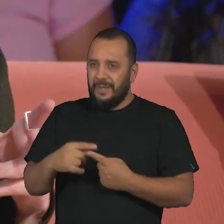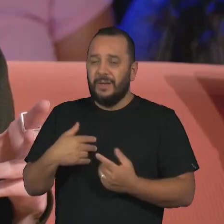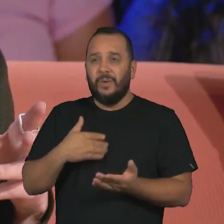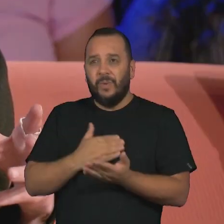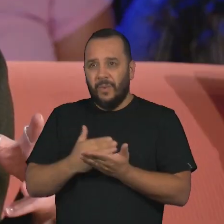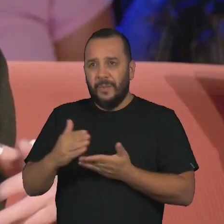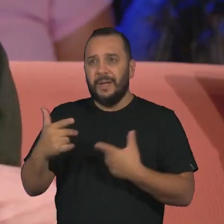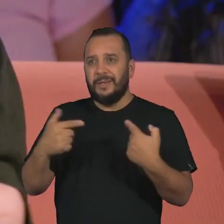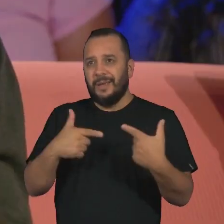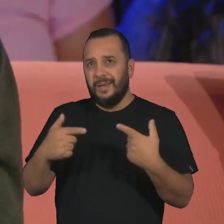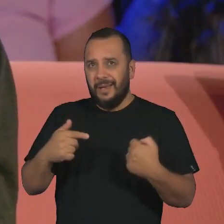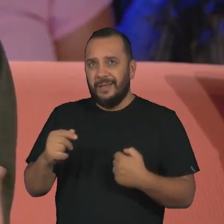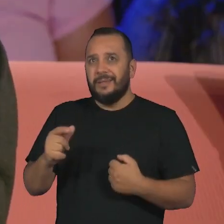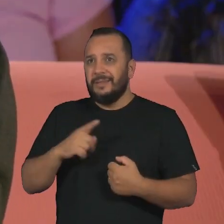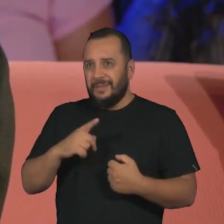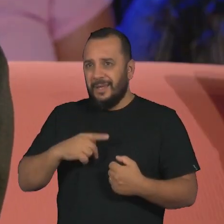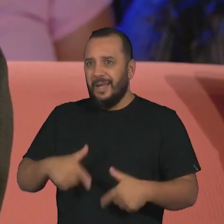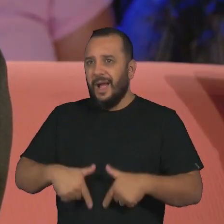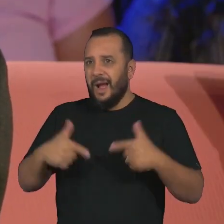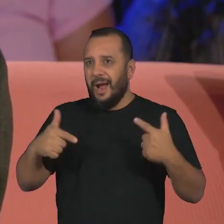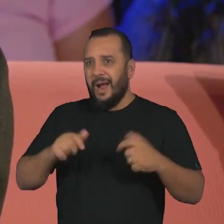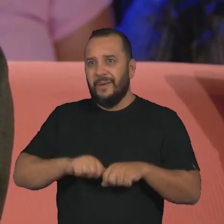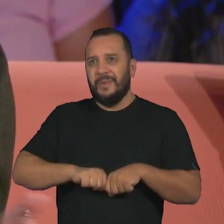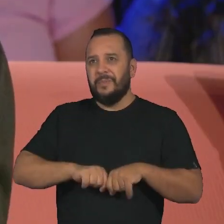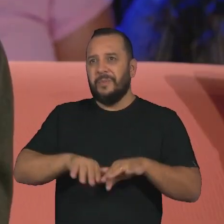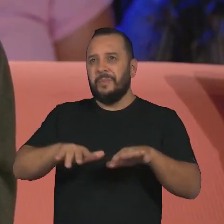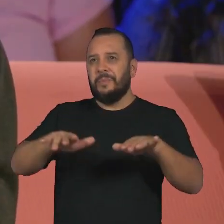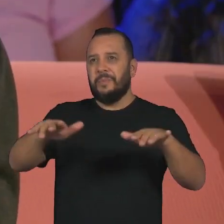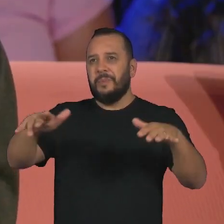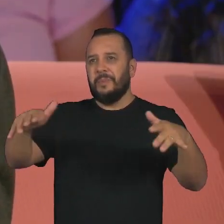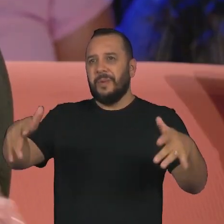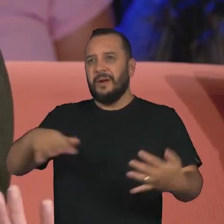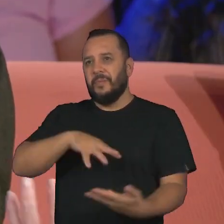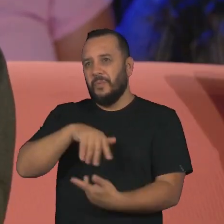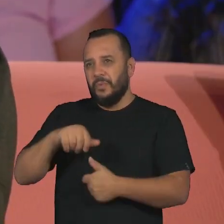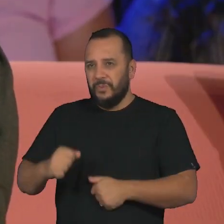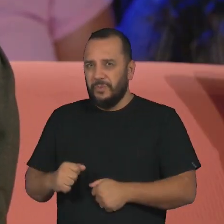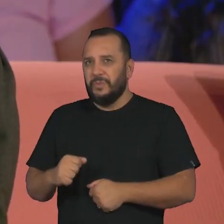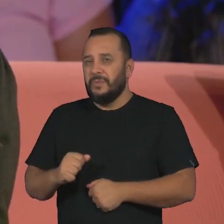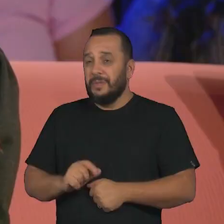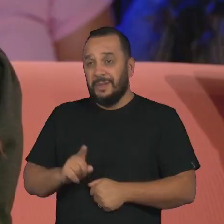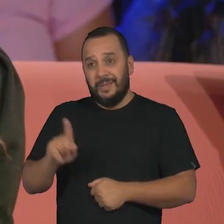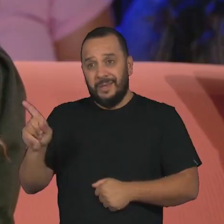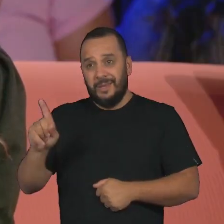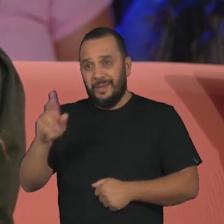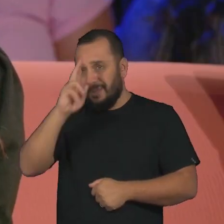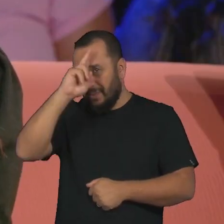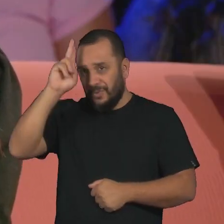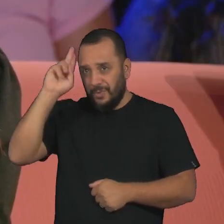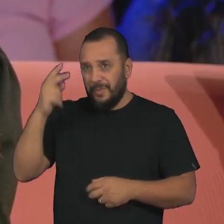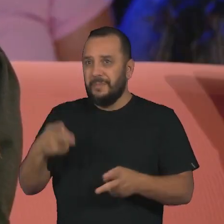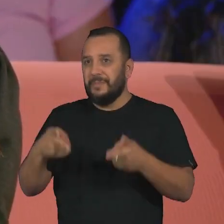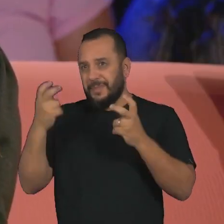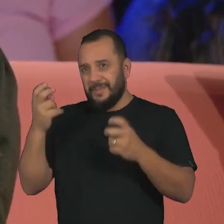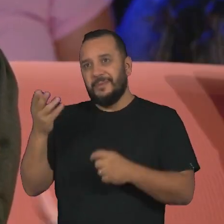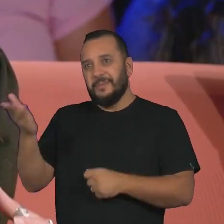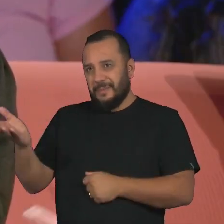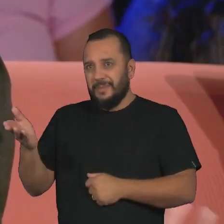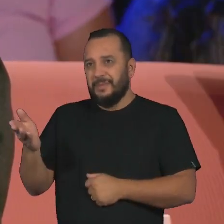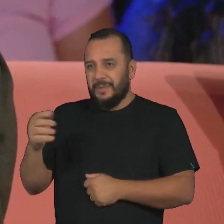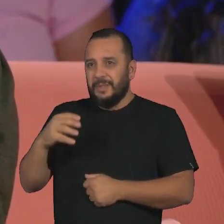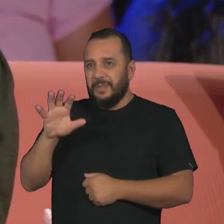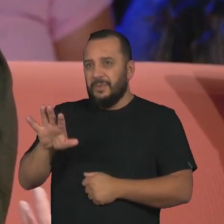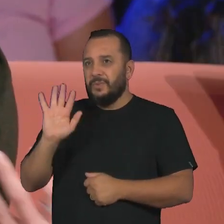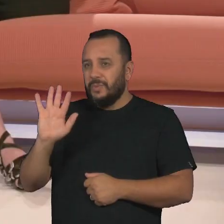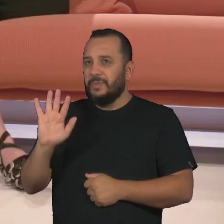começa a acontecer, que as armas vão para todos os lugares do mundo, né? E você vê a percepção de um Uber, como é importante o que ele